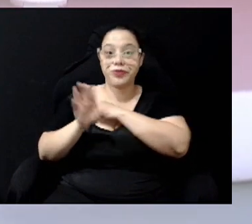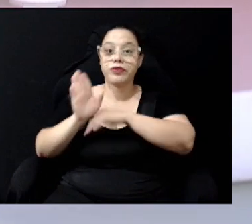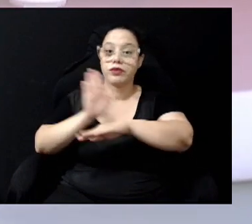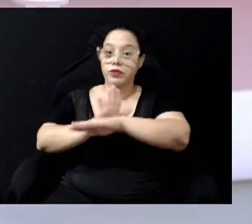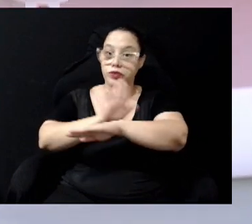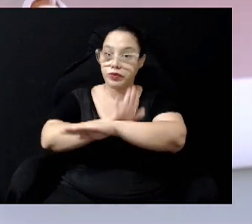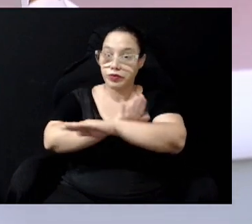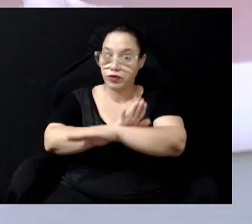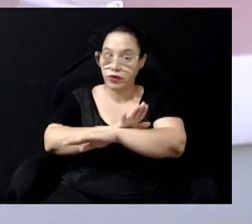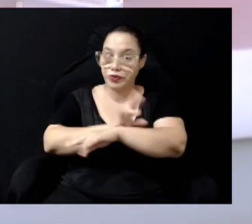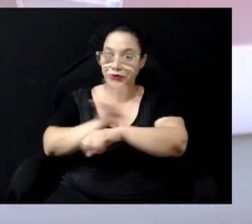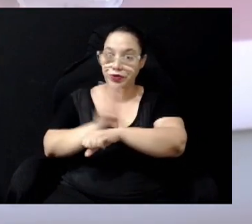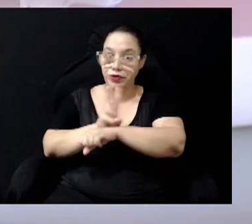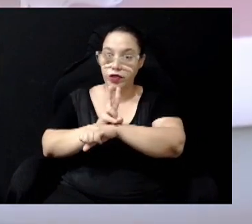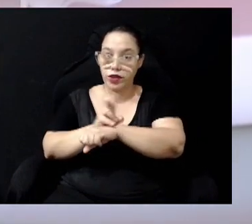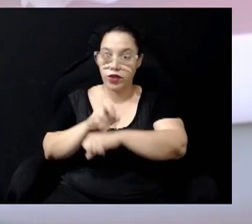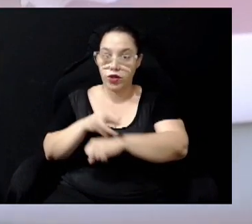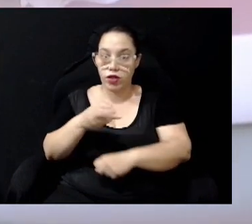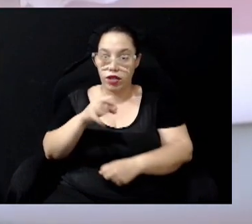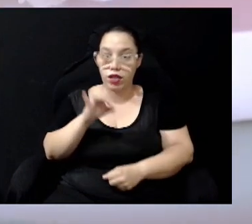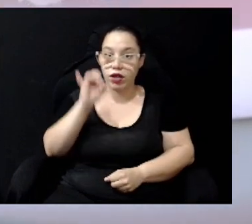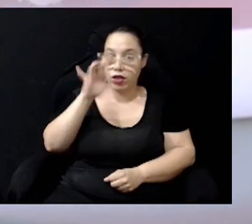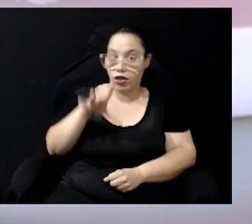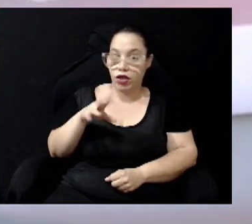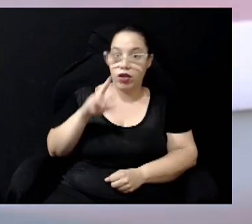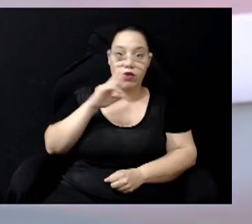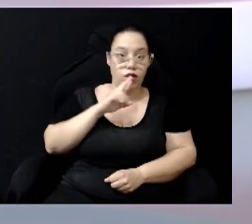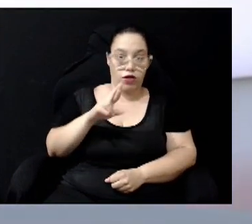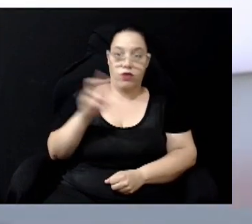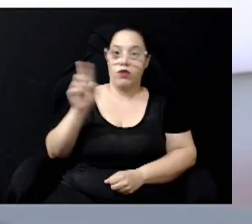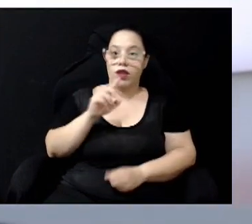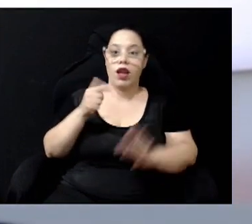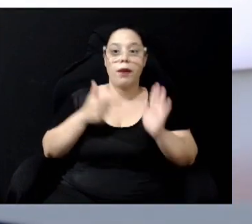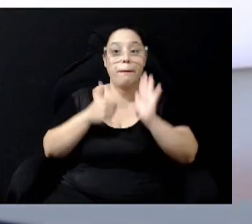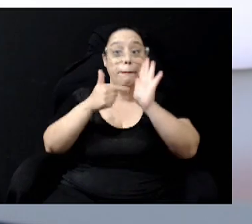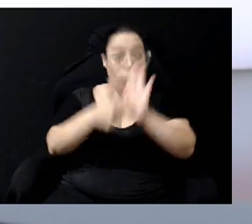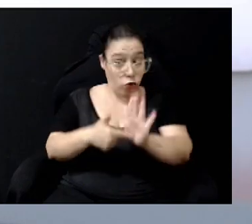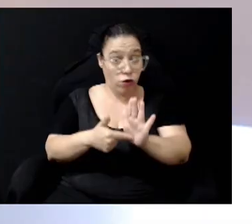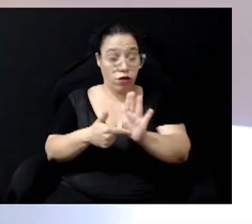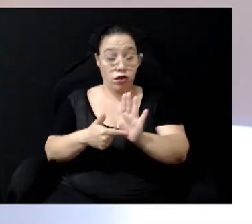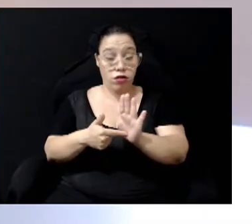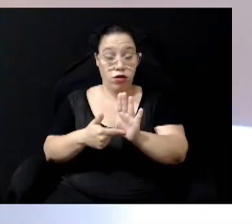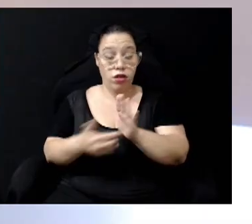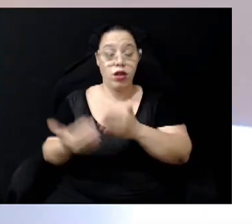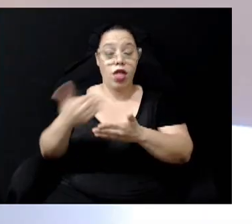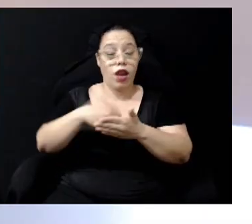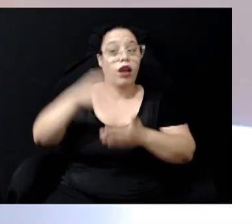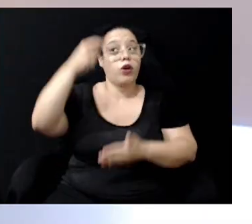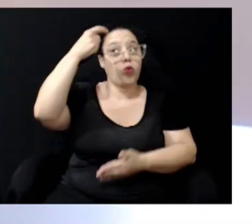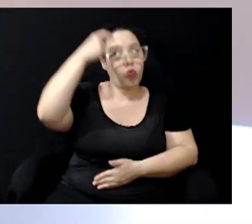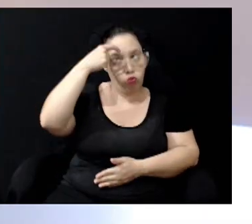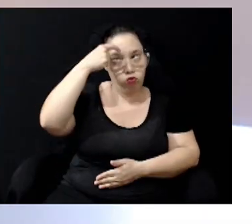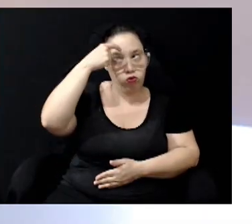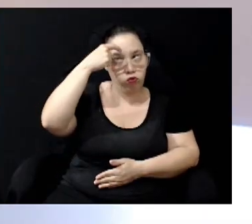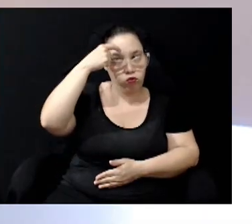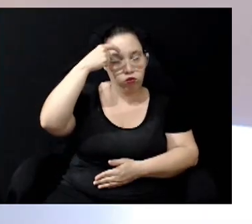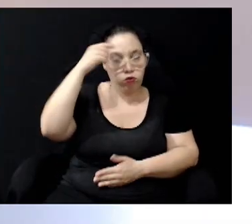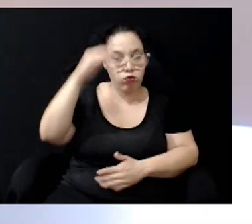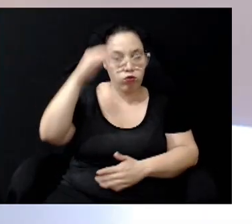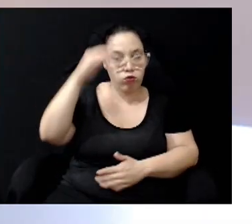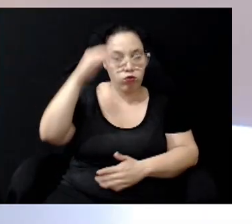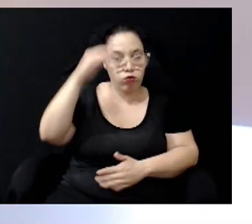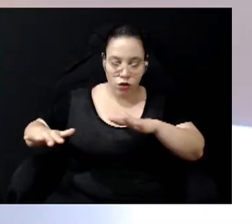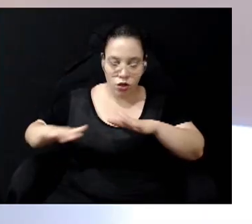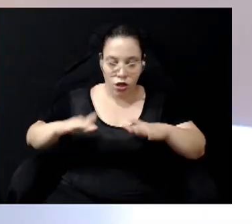a constelação em si não é ela que resolve, ela mostra. Ela traz consciência, ela traz para a superfície algo que estava oculto e